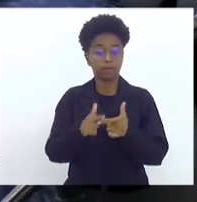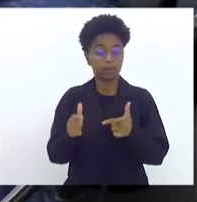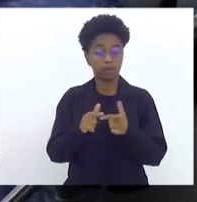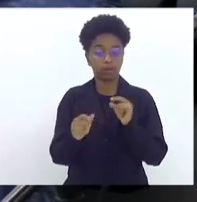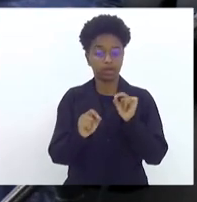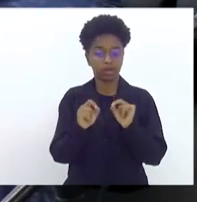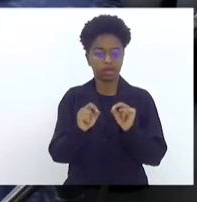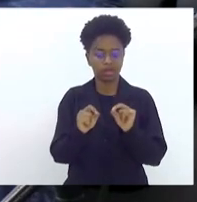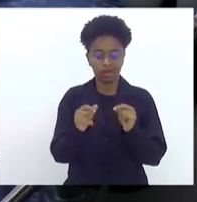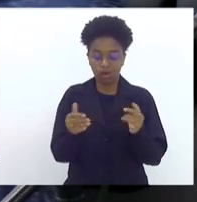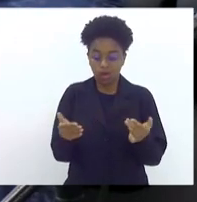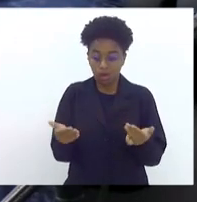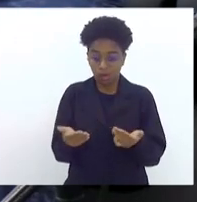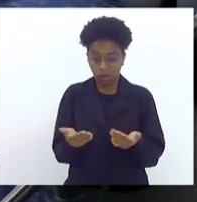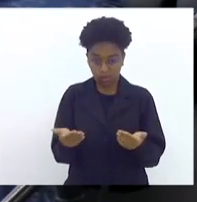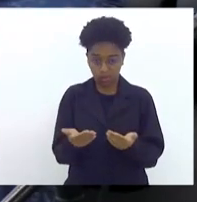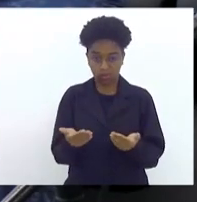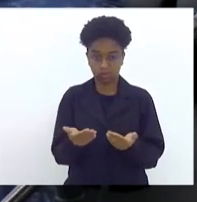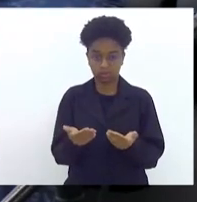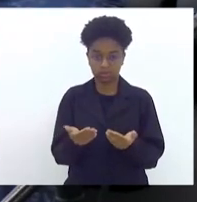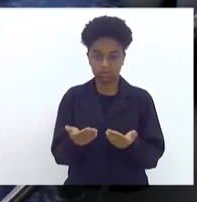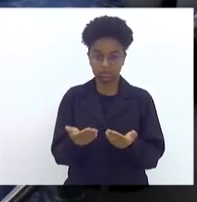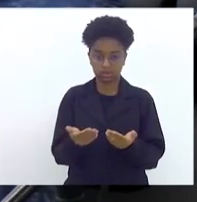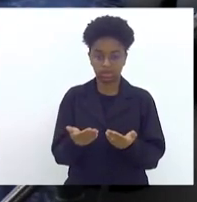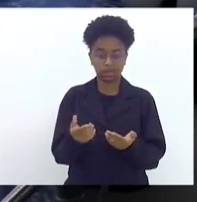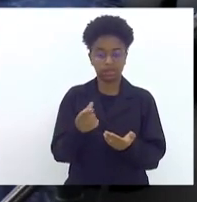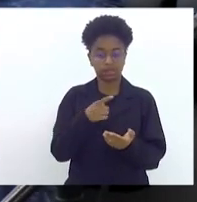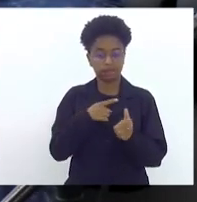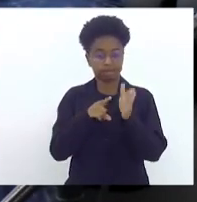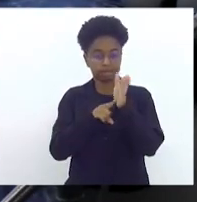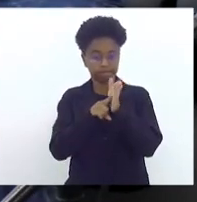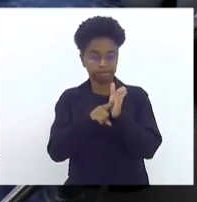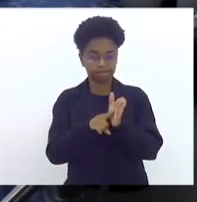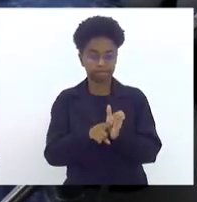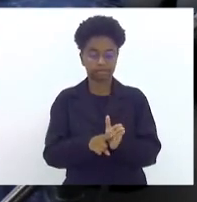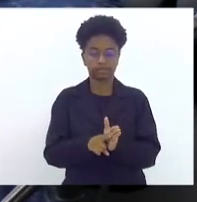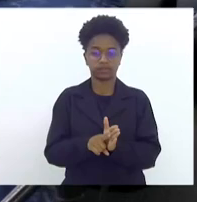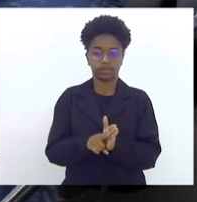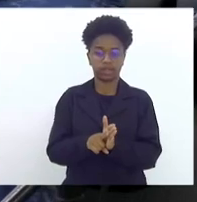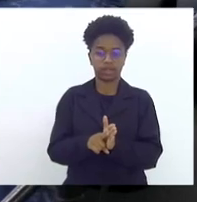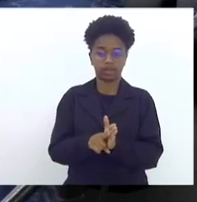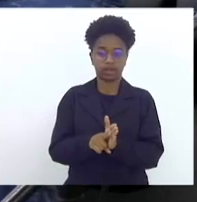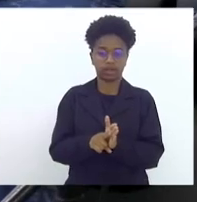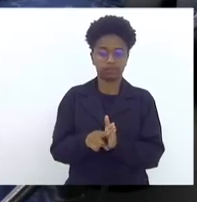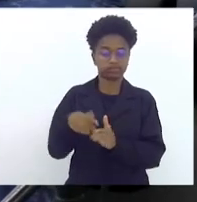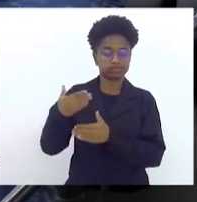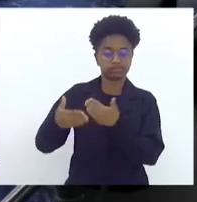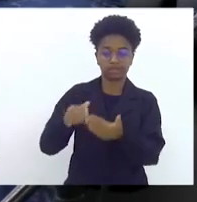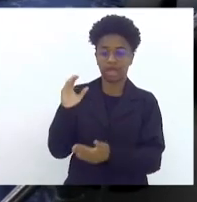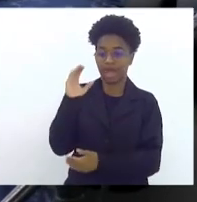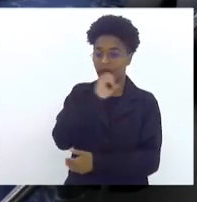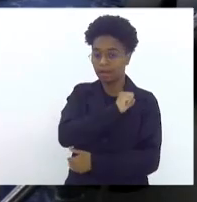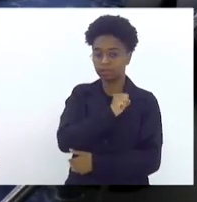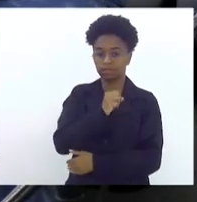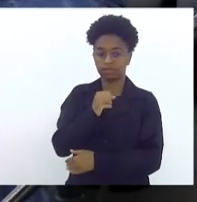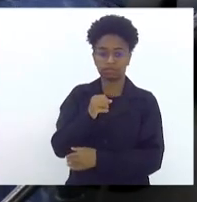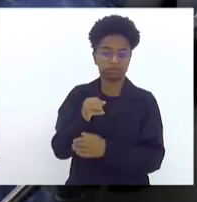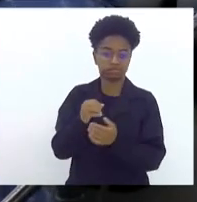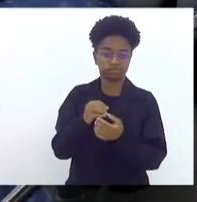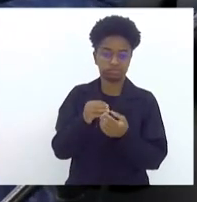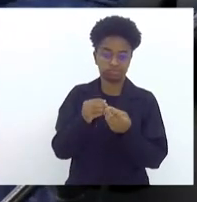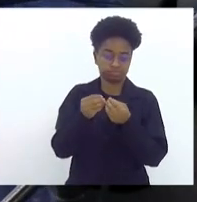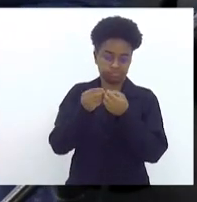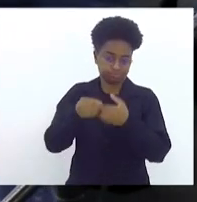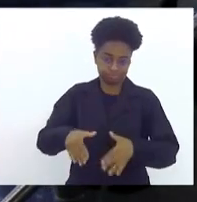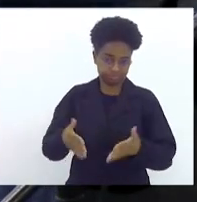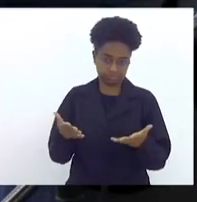hoje os meios de investigação analógicos estão caminhando rapidamente uma falência né bandido não usa